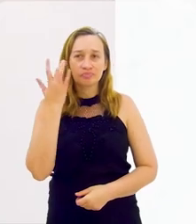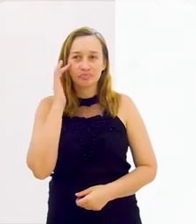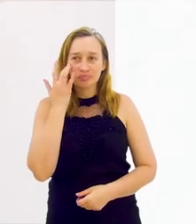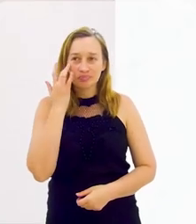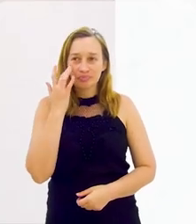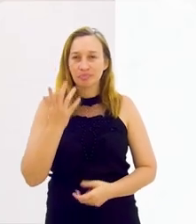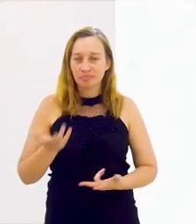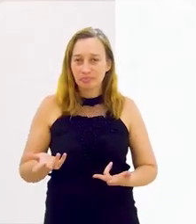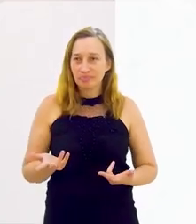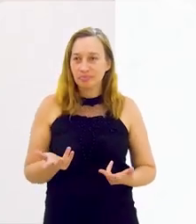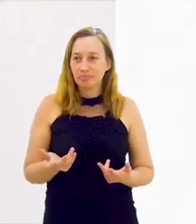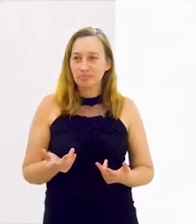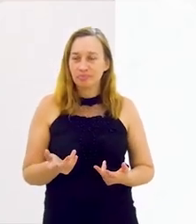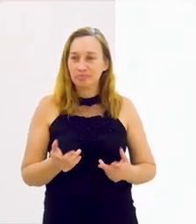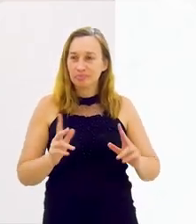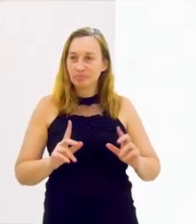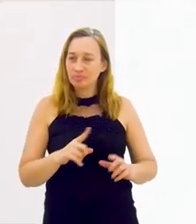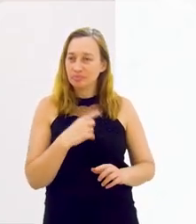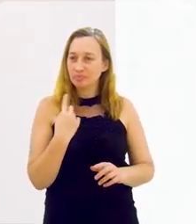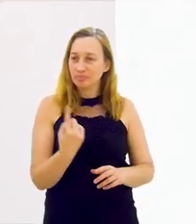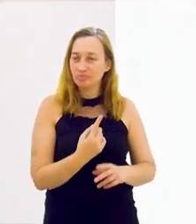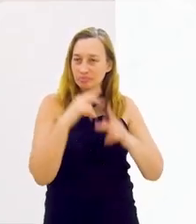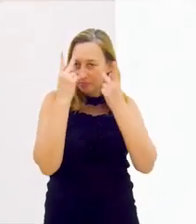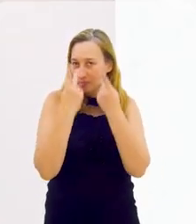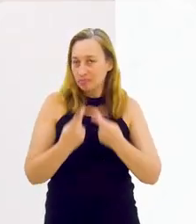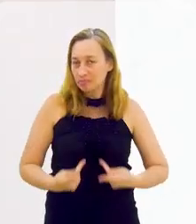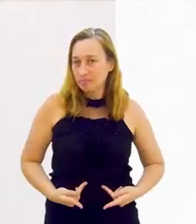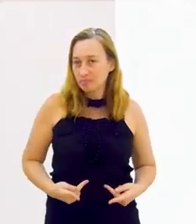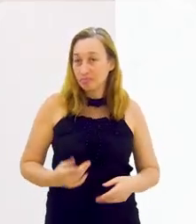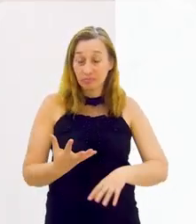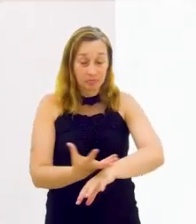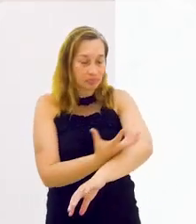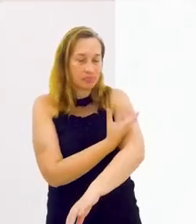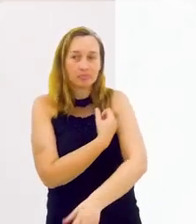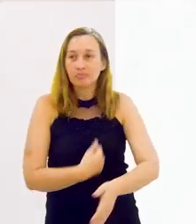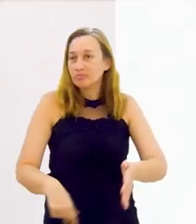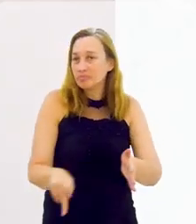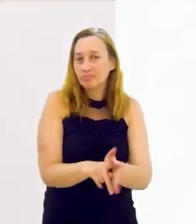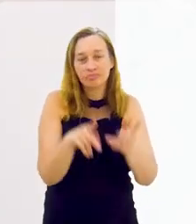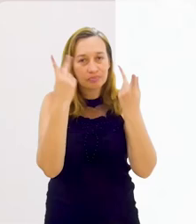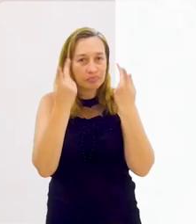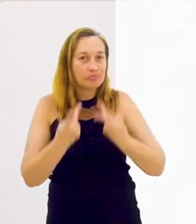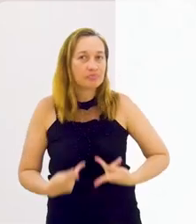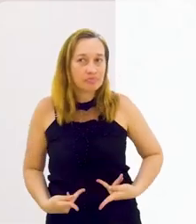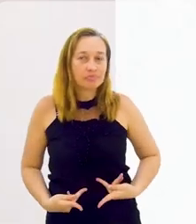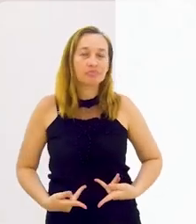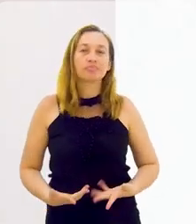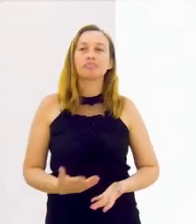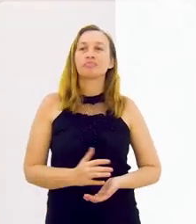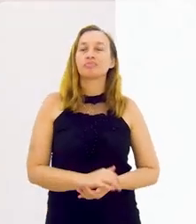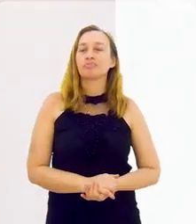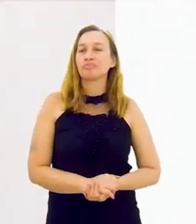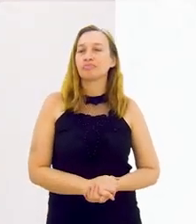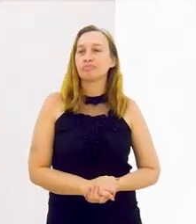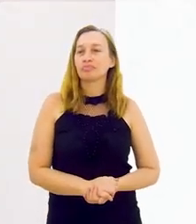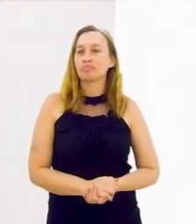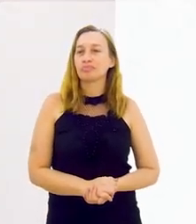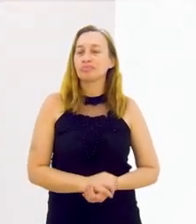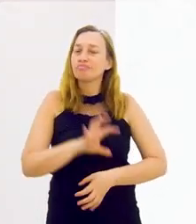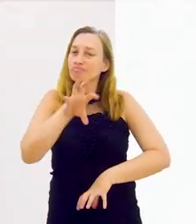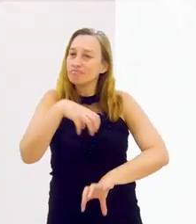o material é humano. As nossas emoções são emoções humanas, né? É comum a todos nós, né?